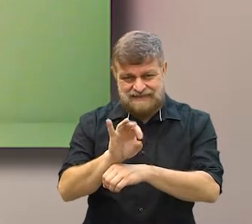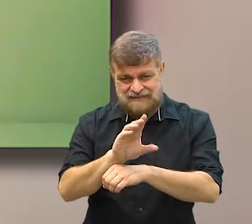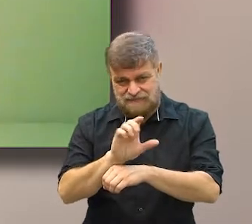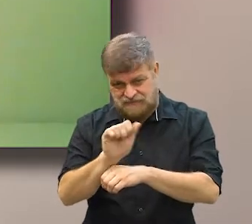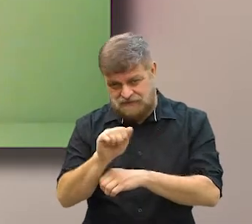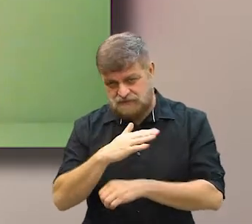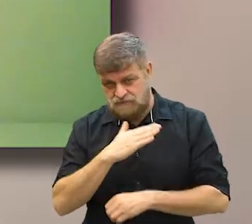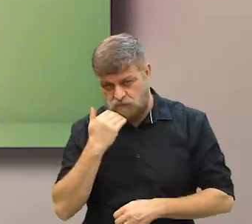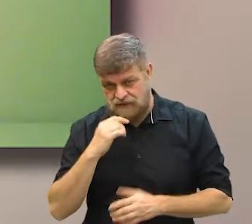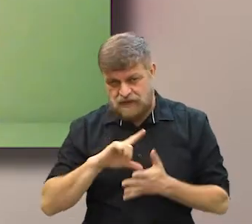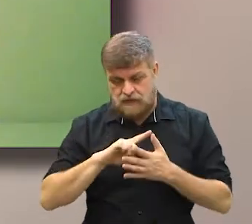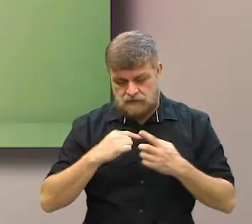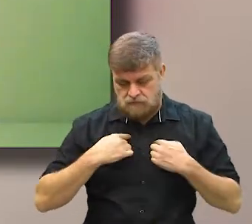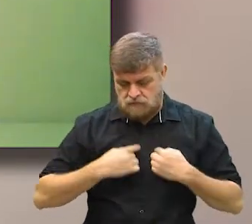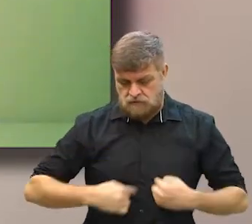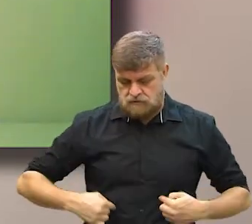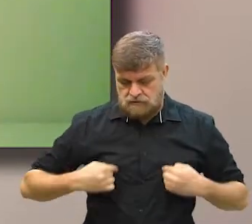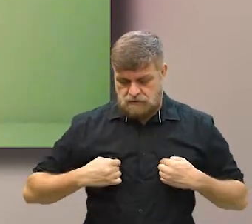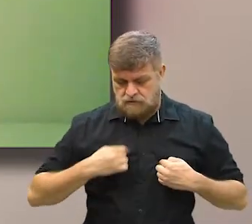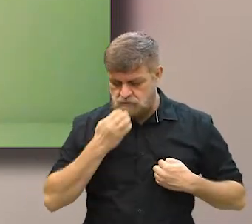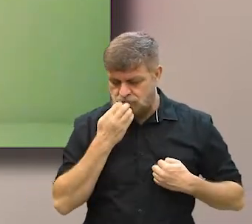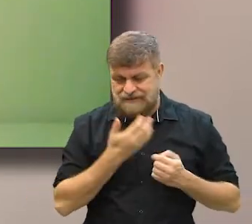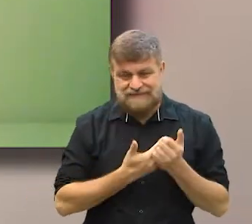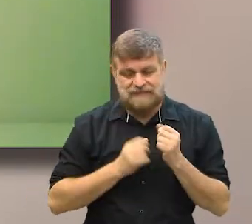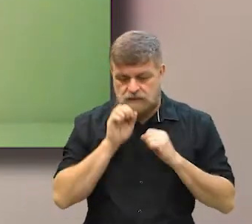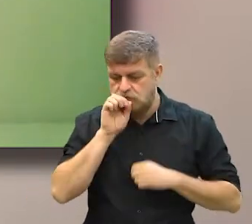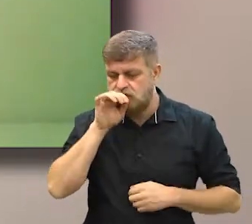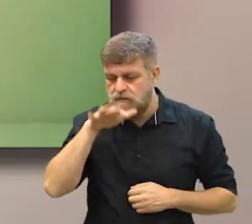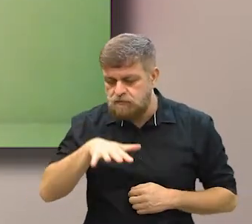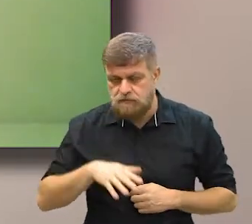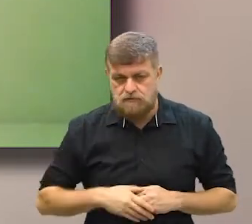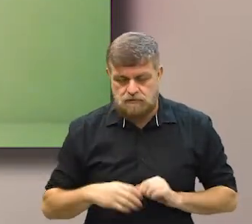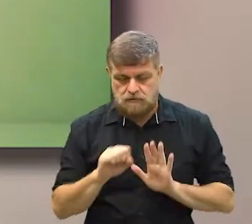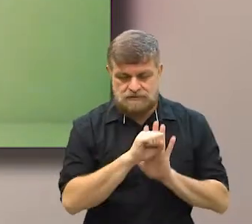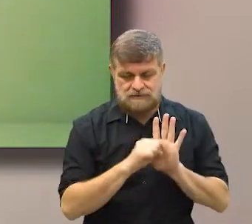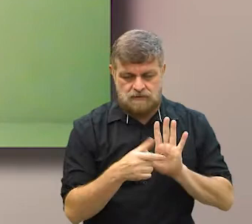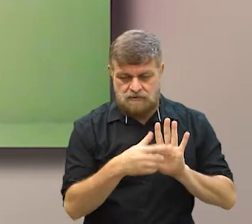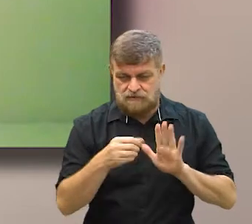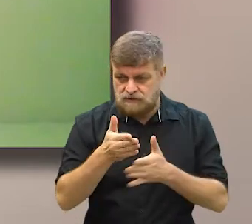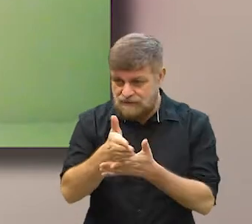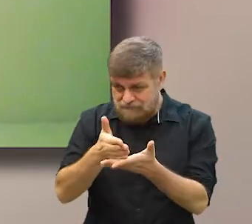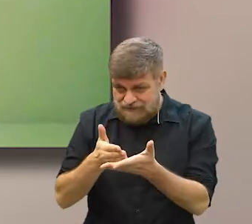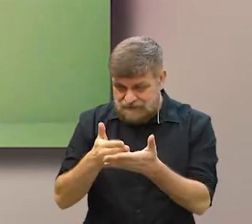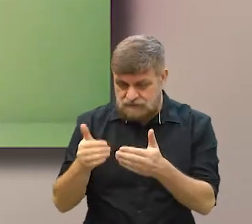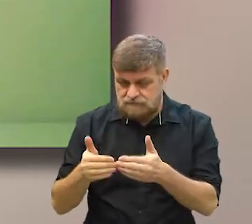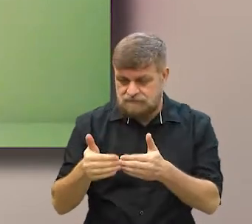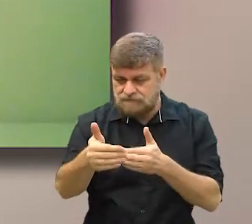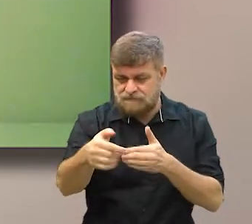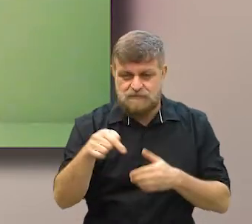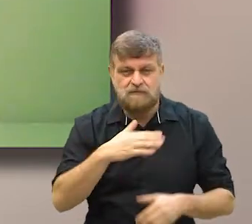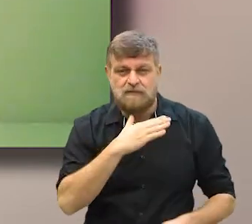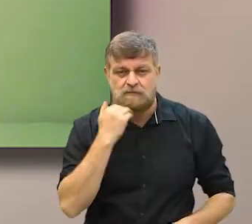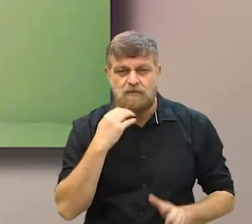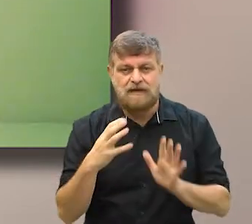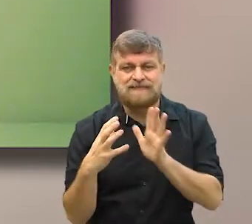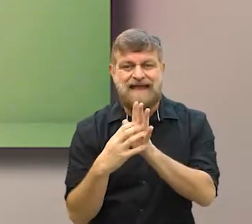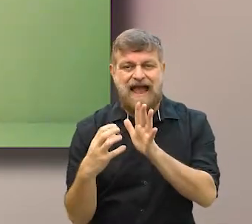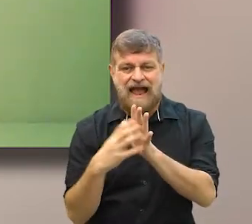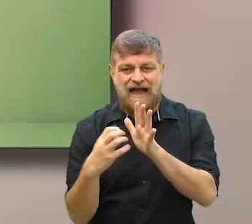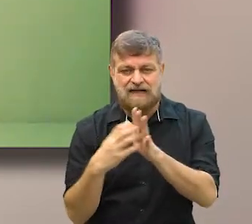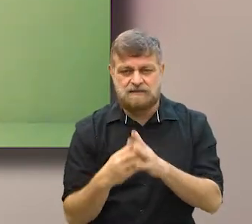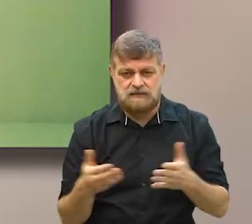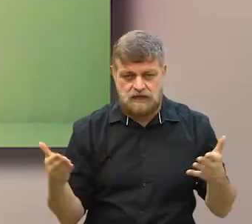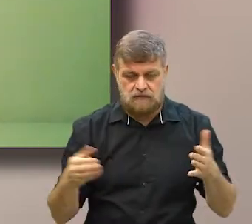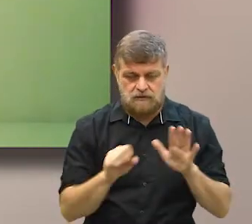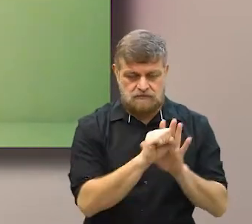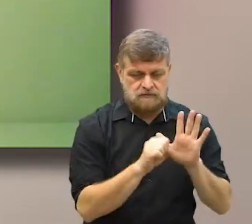XX, ele morria de tuberculose. Na segunda metade do século XX, ele morria de AIDS.